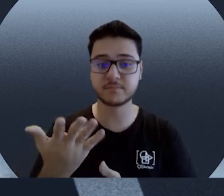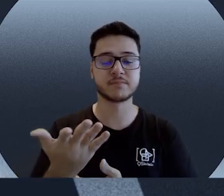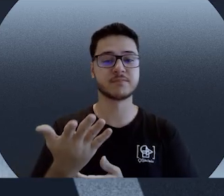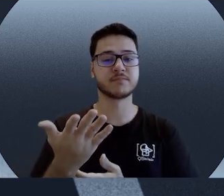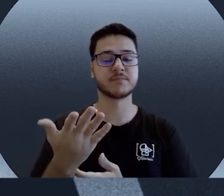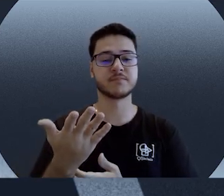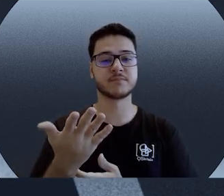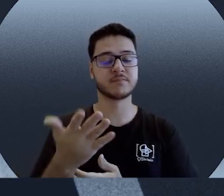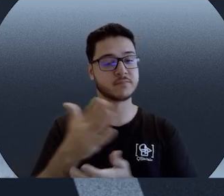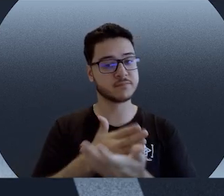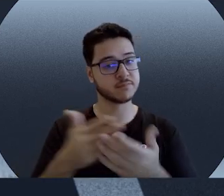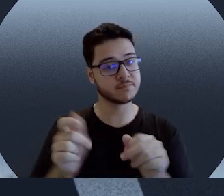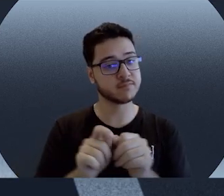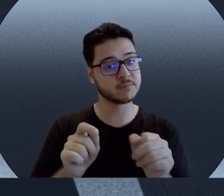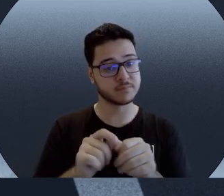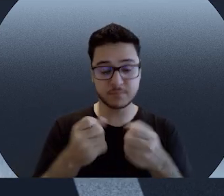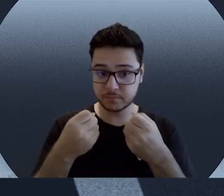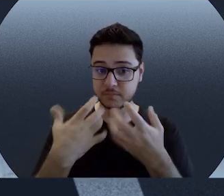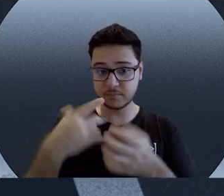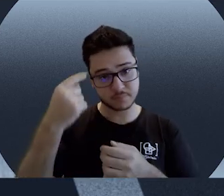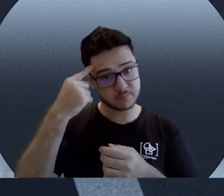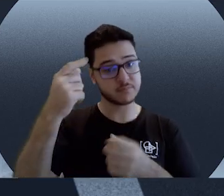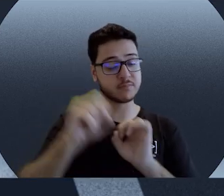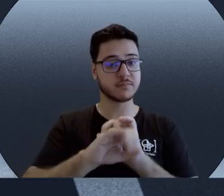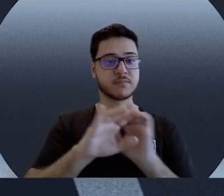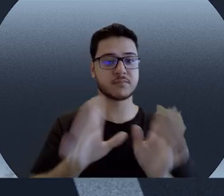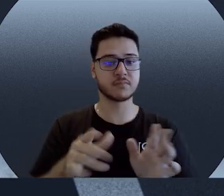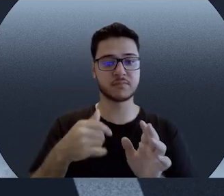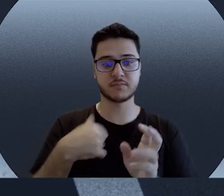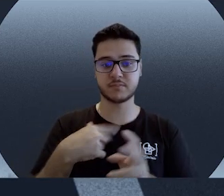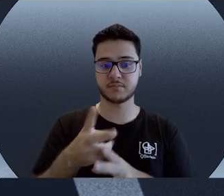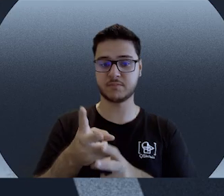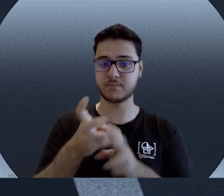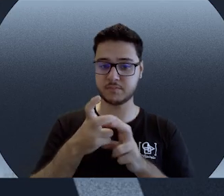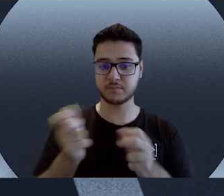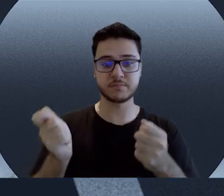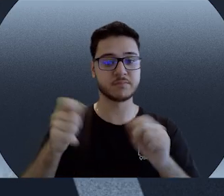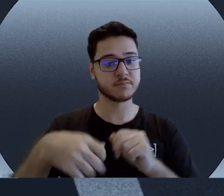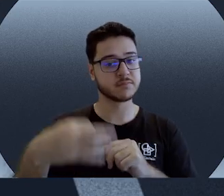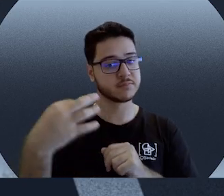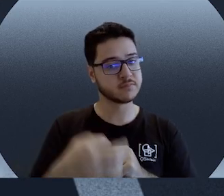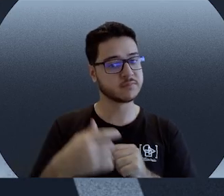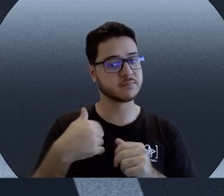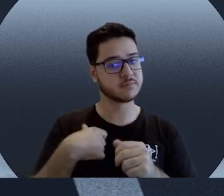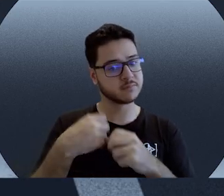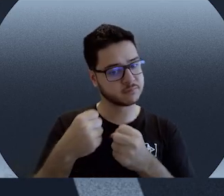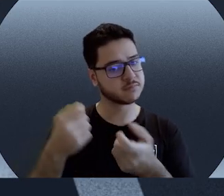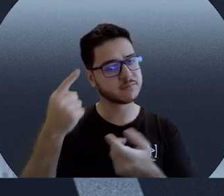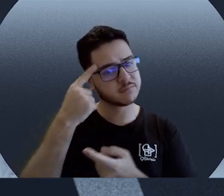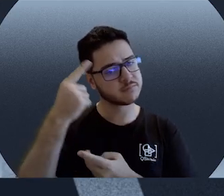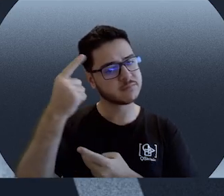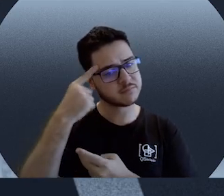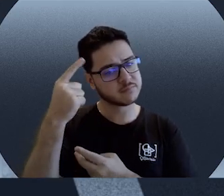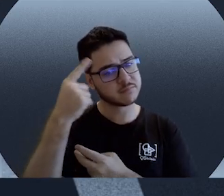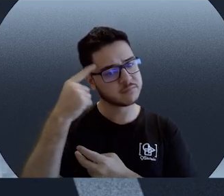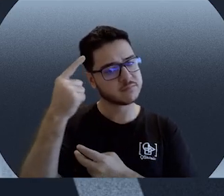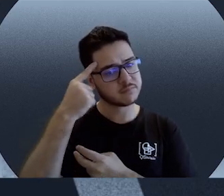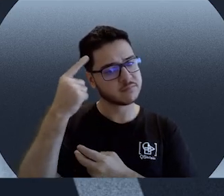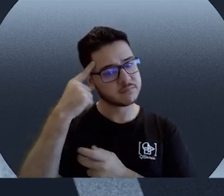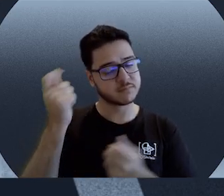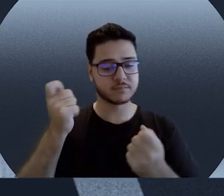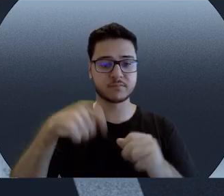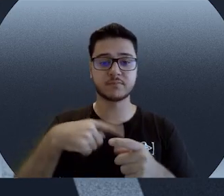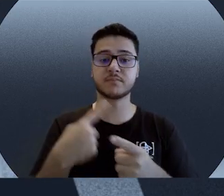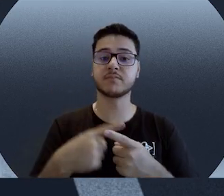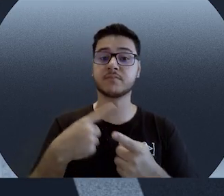possa fazer sentido, para que, a partir do meu ponto de vista, eu possa refletir. E